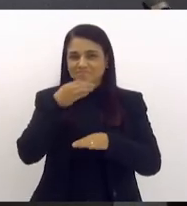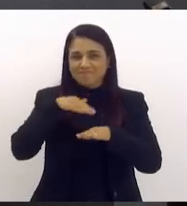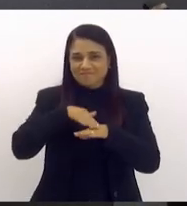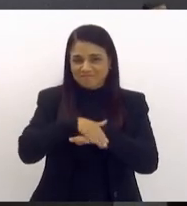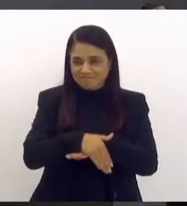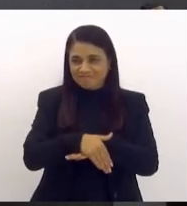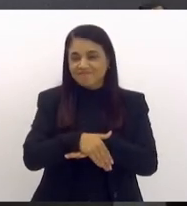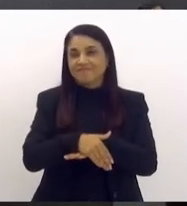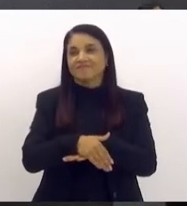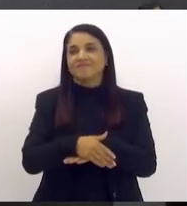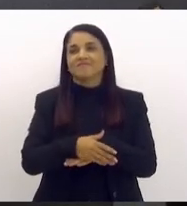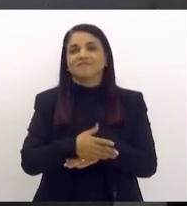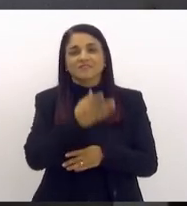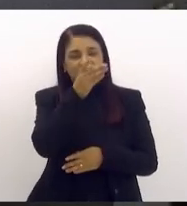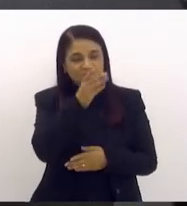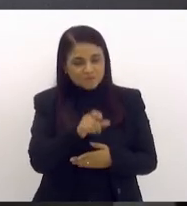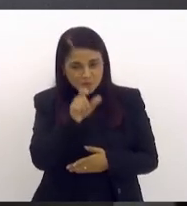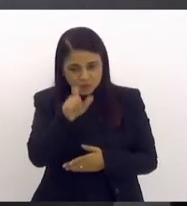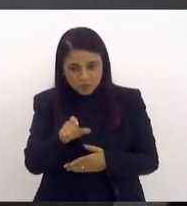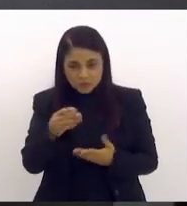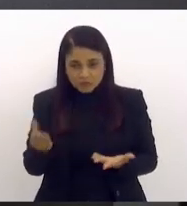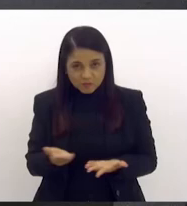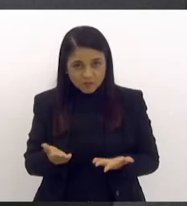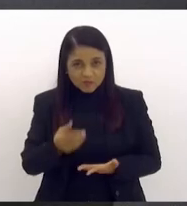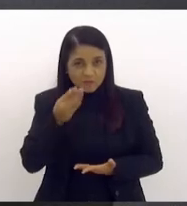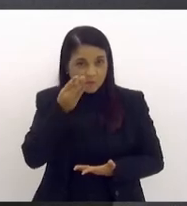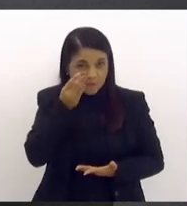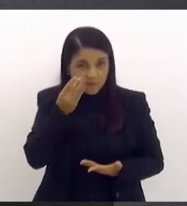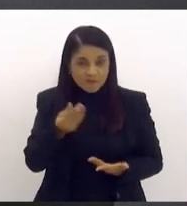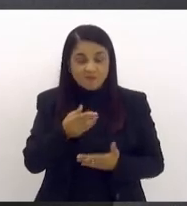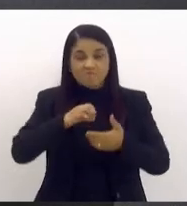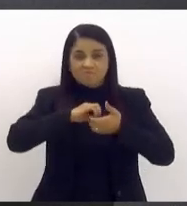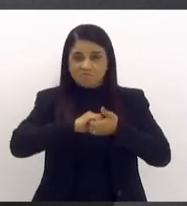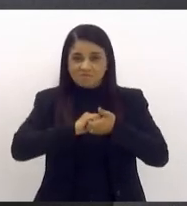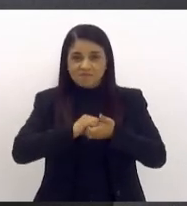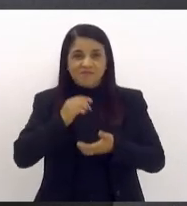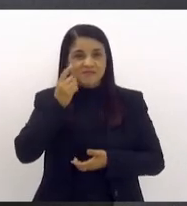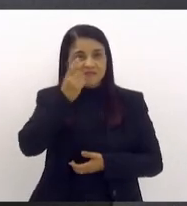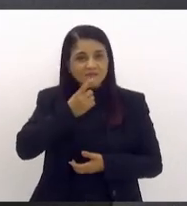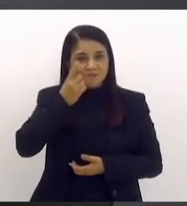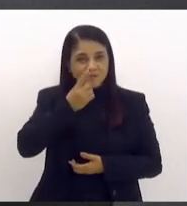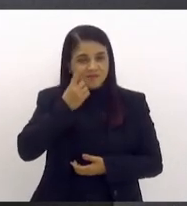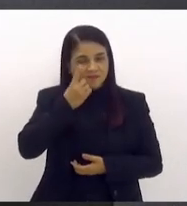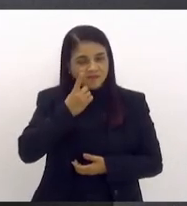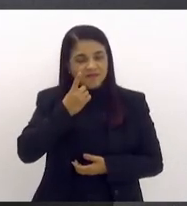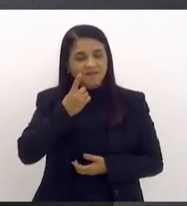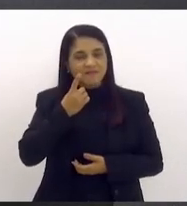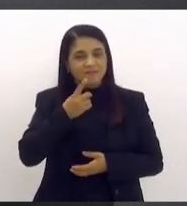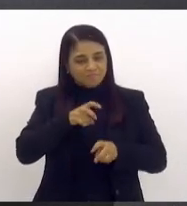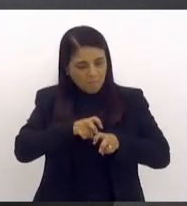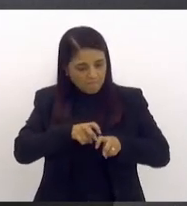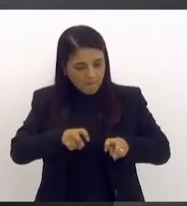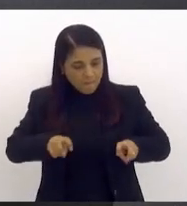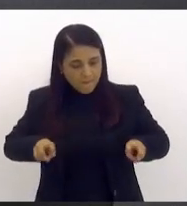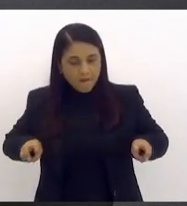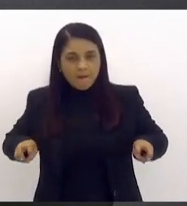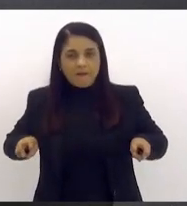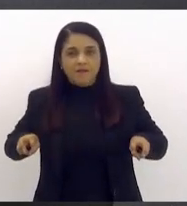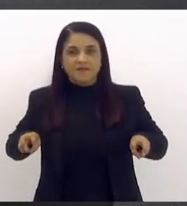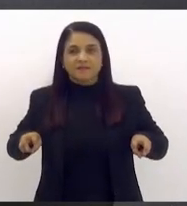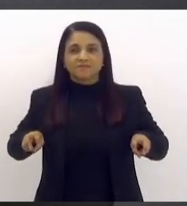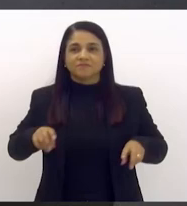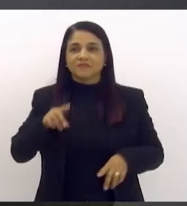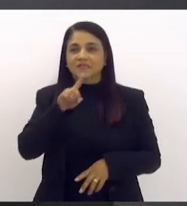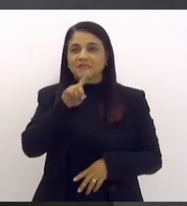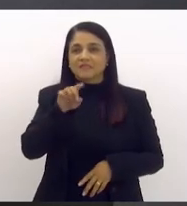pessoas aqui presentes eh cumprimentando aqui as deputadas presentes nessa nessa mesa aí né